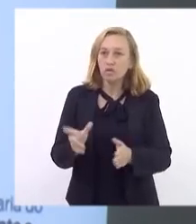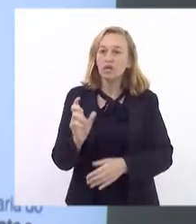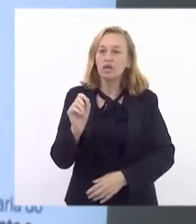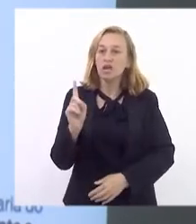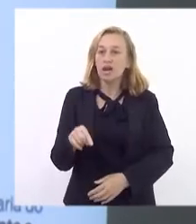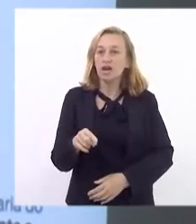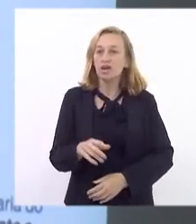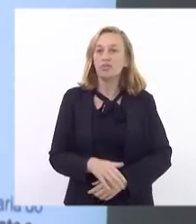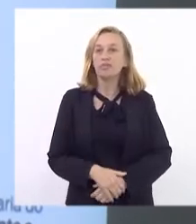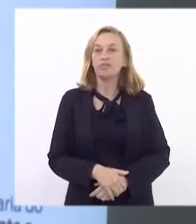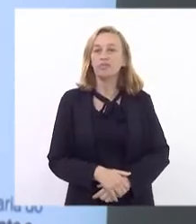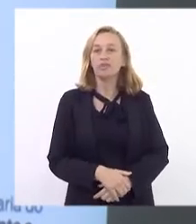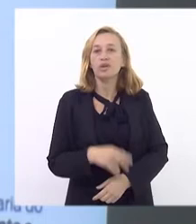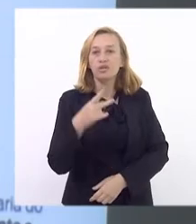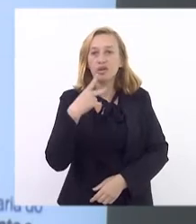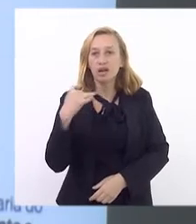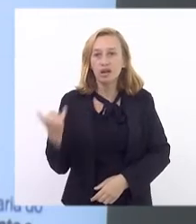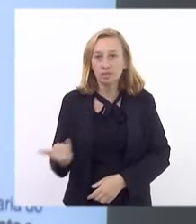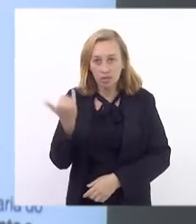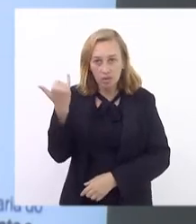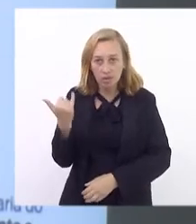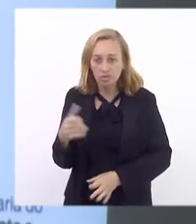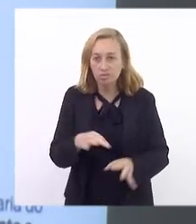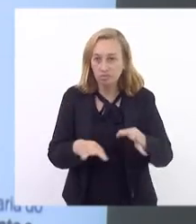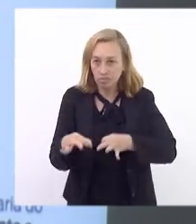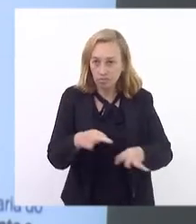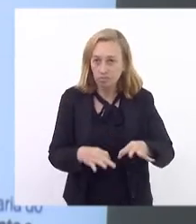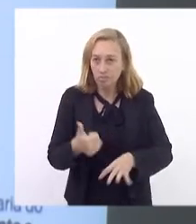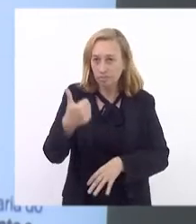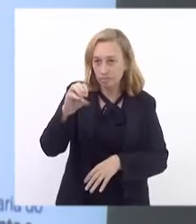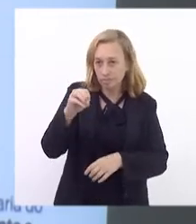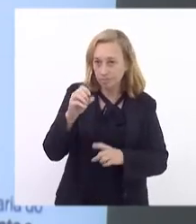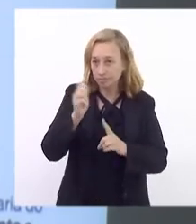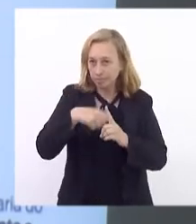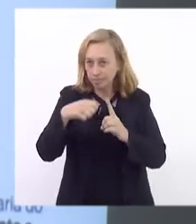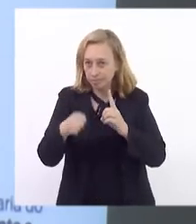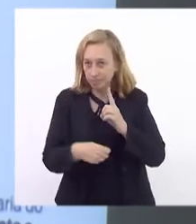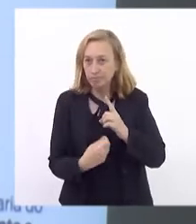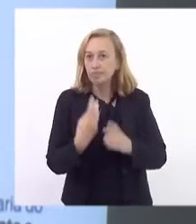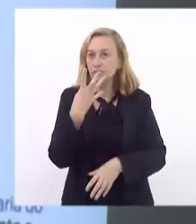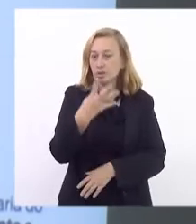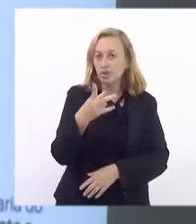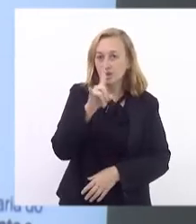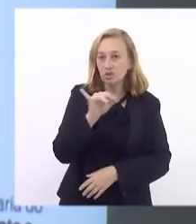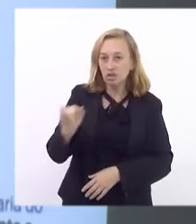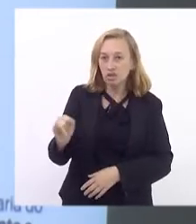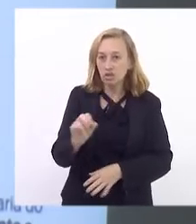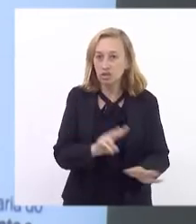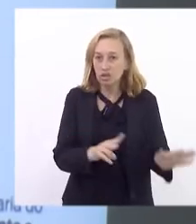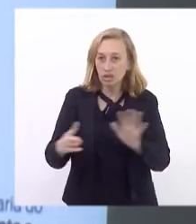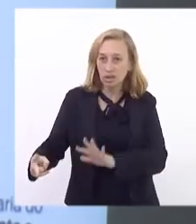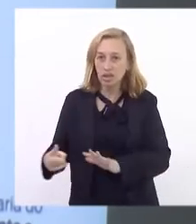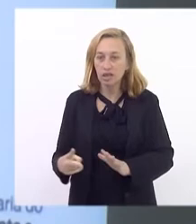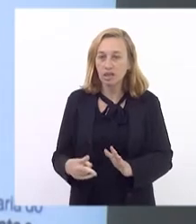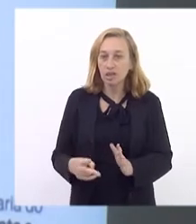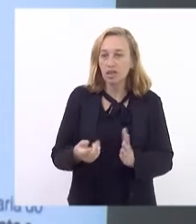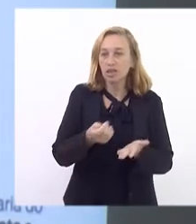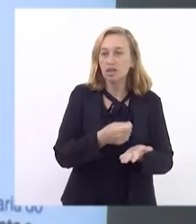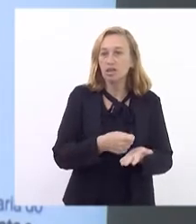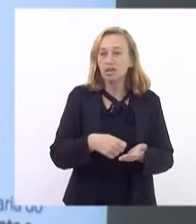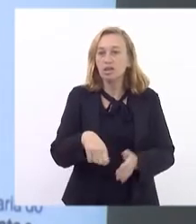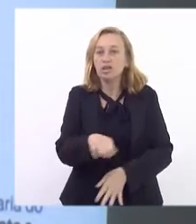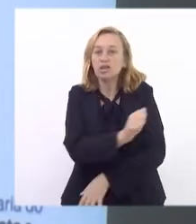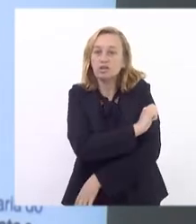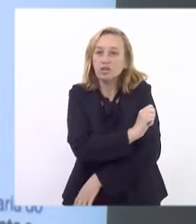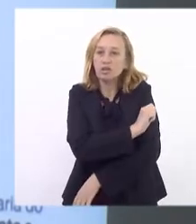eu diria, a parte mais importante do projeto. Dura 10 meses. São 4 dias na semana, os inscritos vão fazer um plano